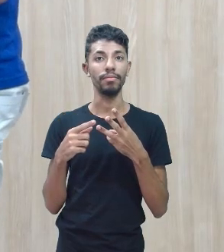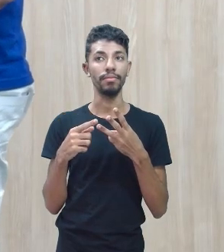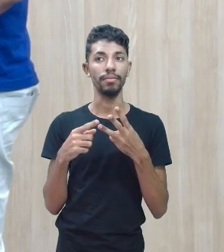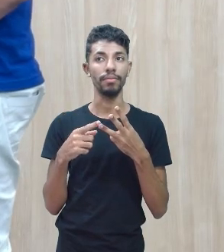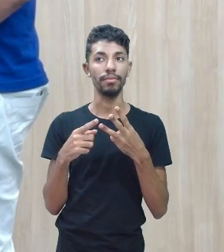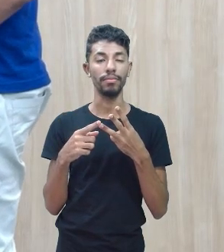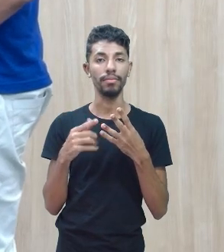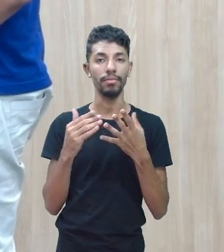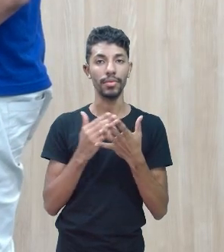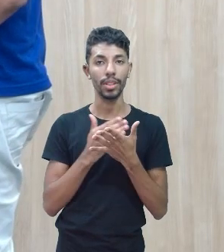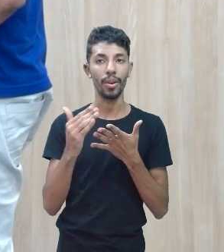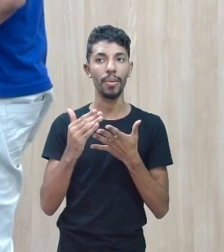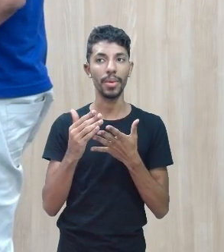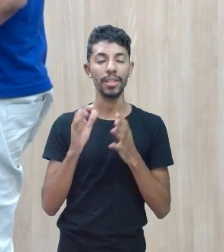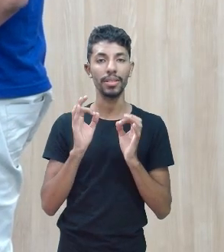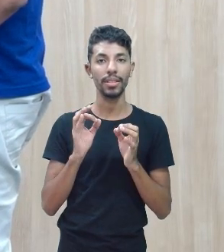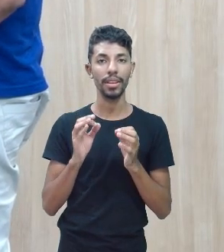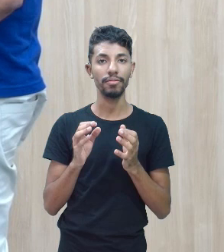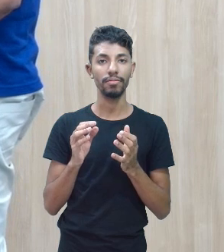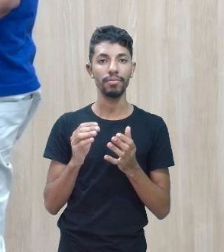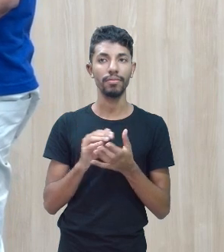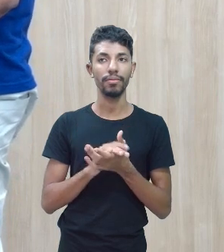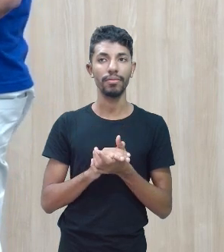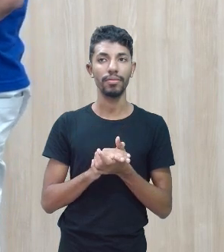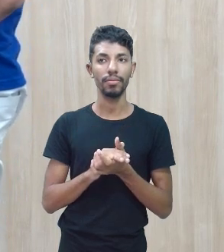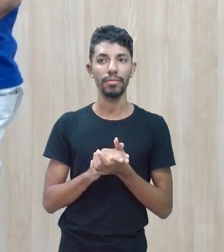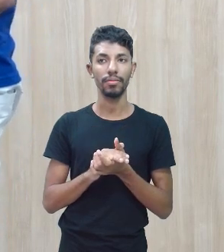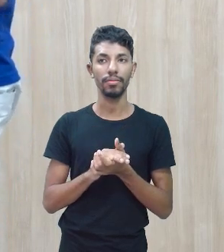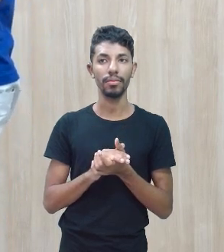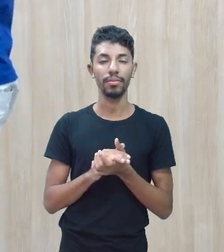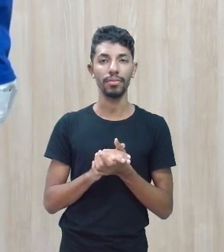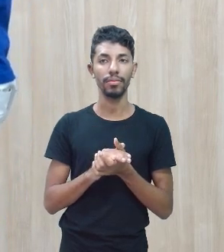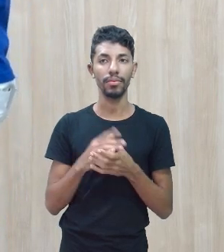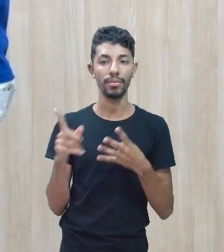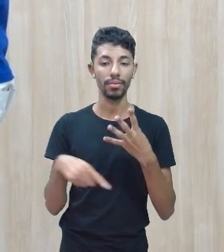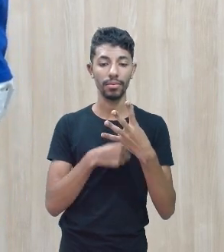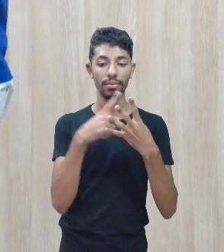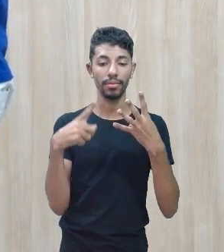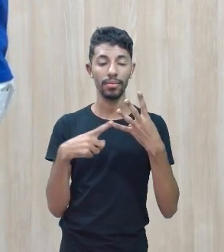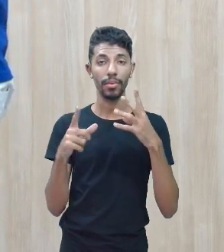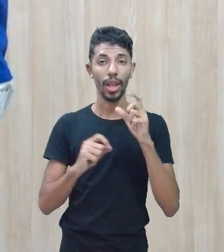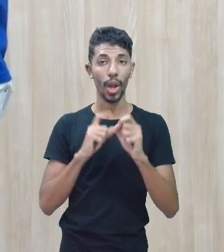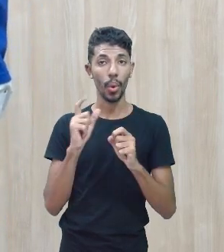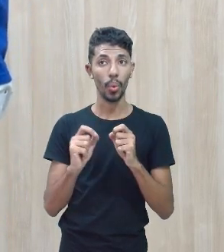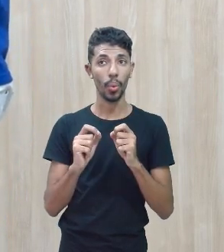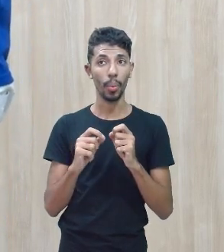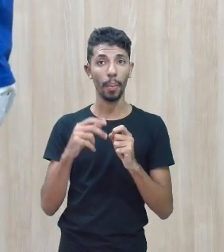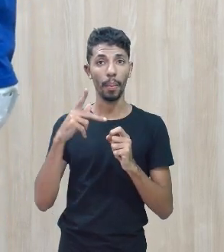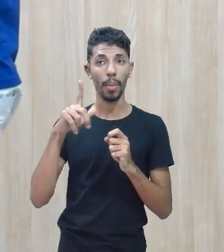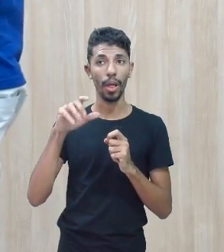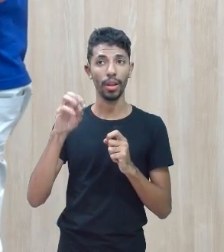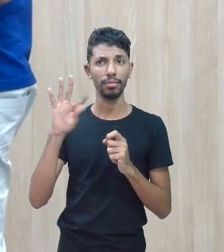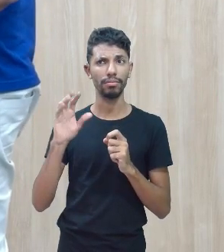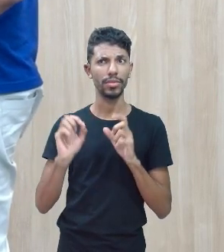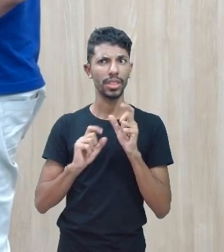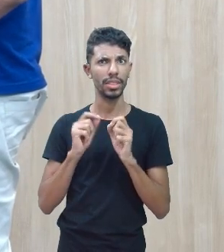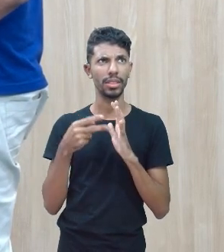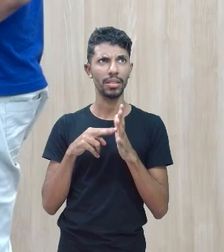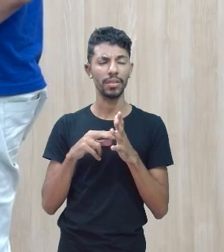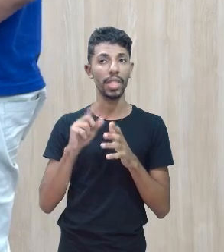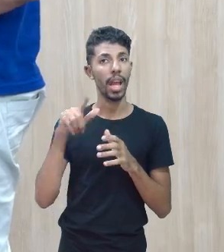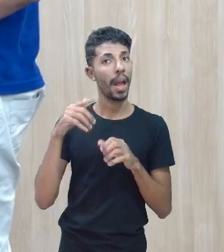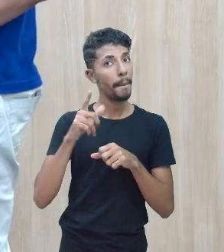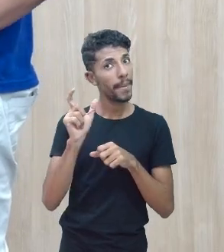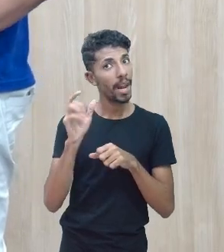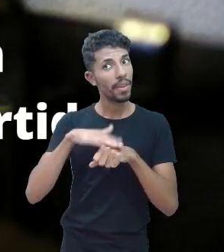point, o ponto inicial, né? Onde tudo começa, e o plot. Plot é a palavra mais importante daqui, pessoal, porque